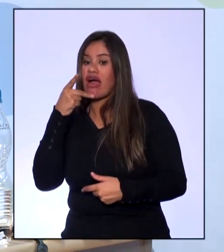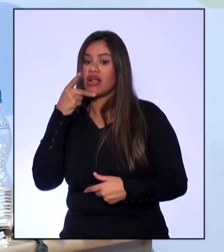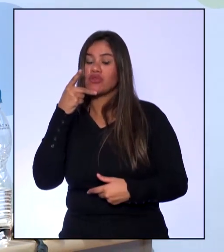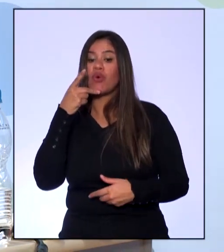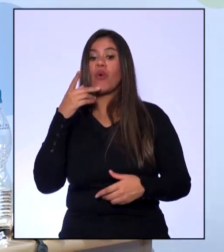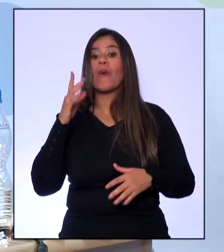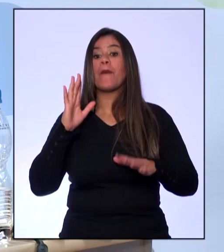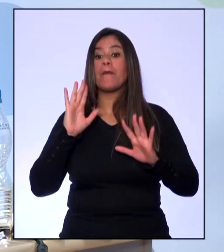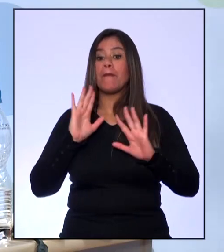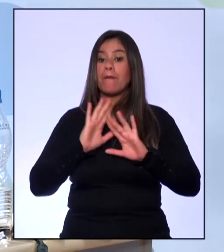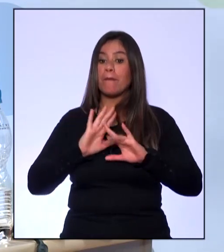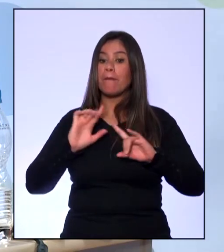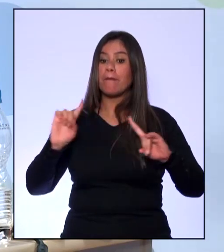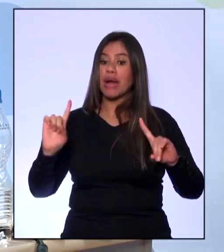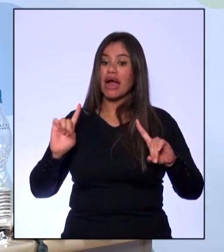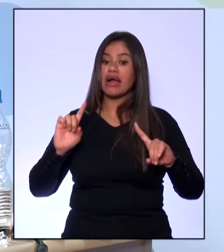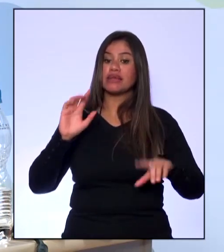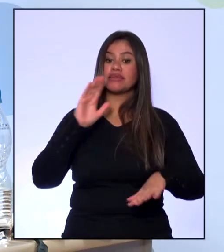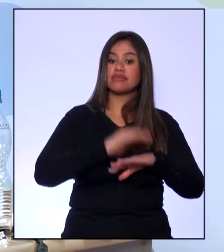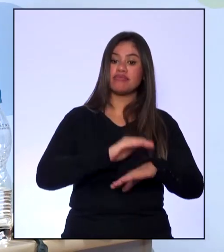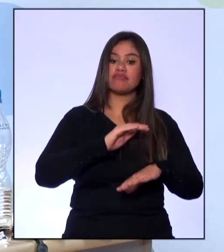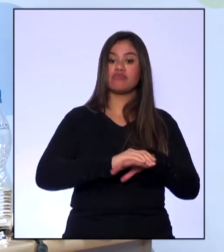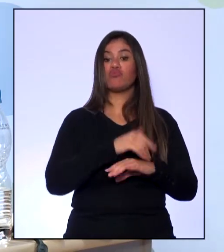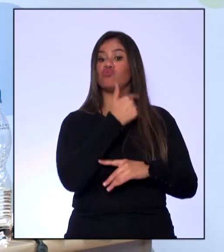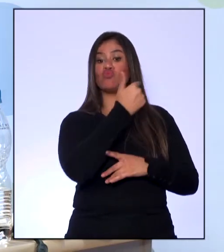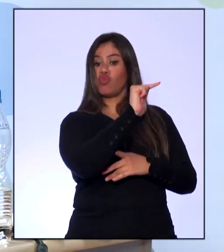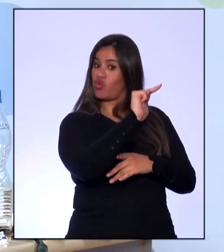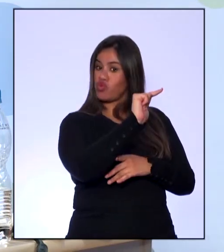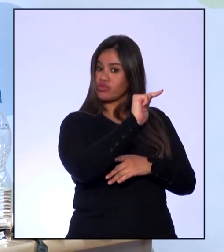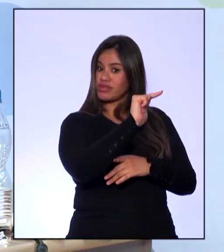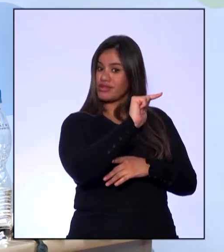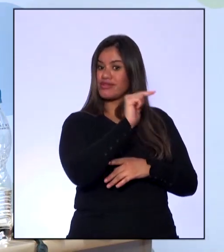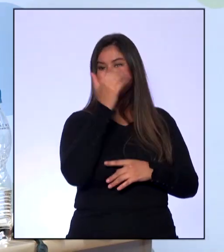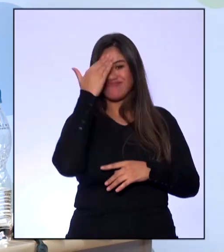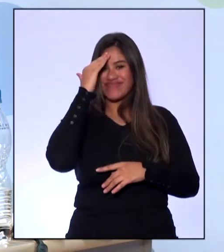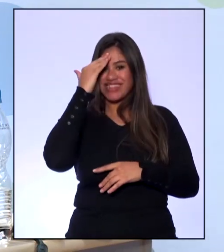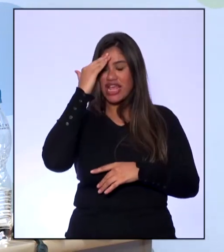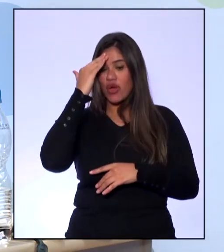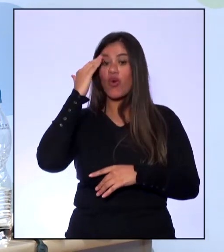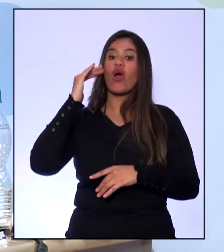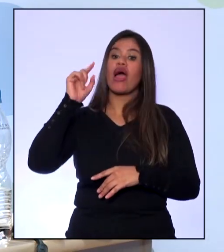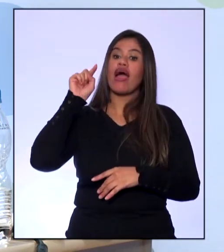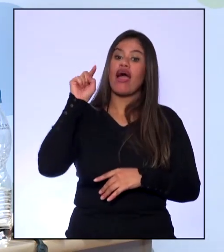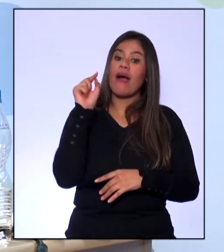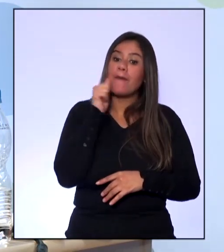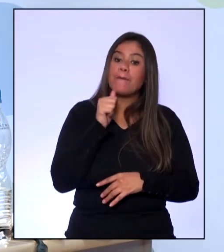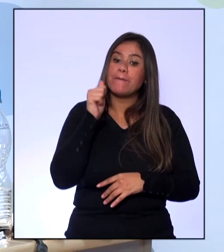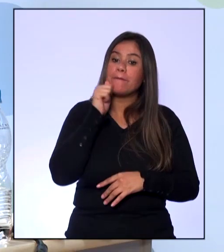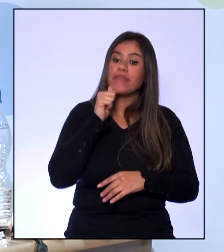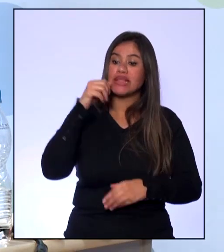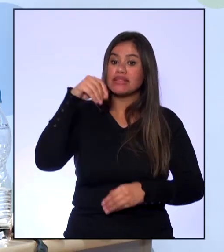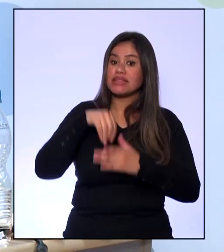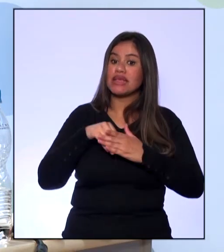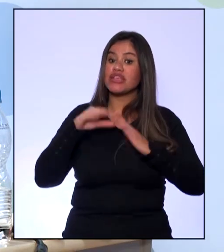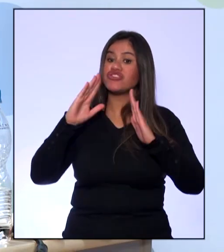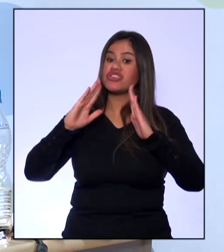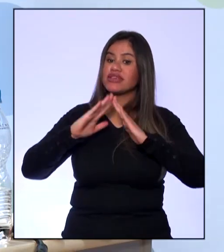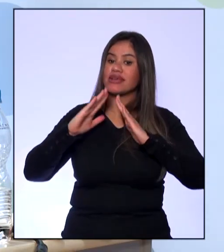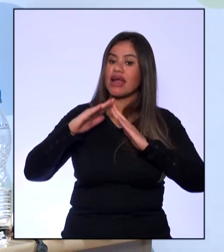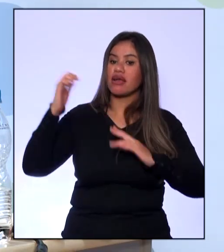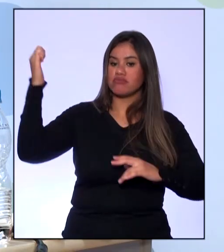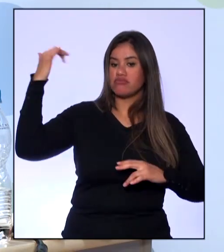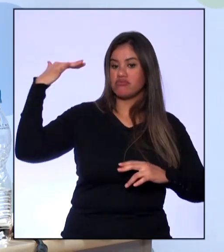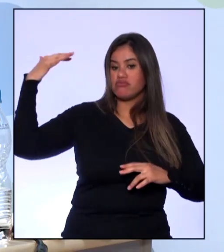não estou lá fora, queimando dentro do sol. Percebam que ela entrou em contradição. Eu posso achar